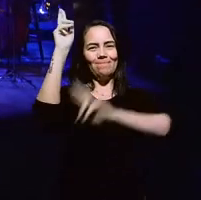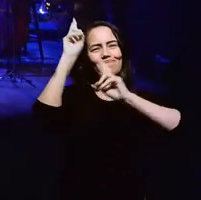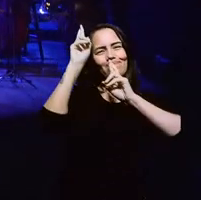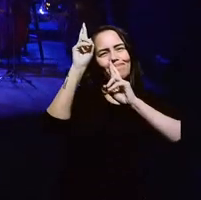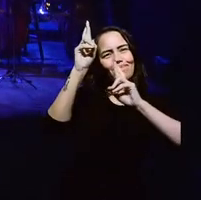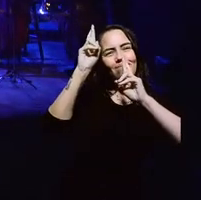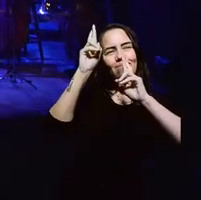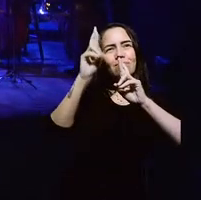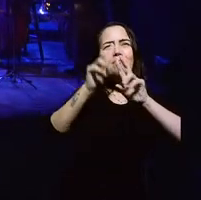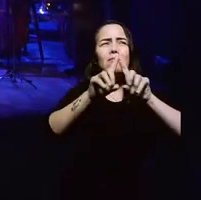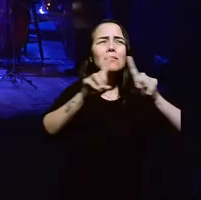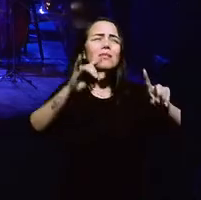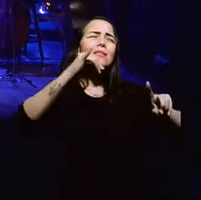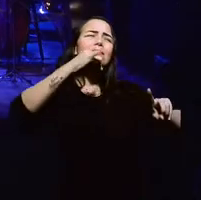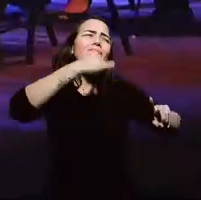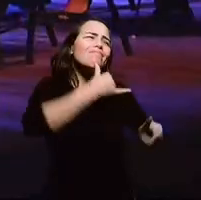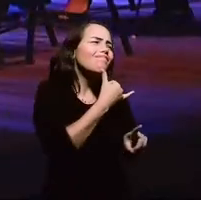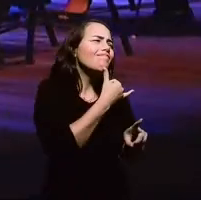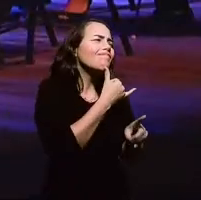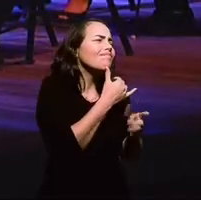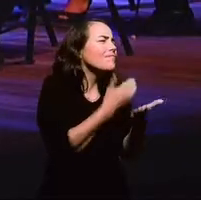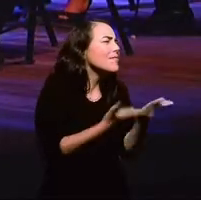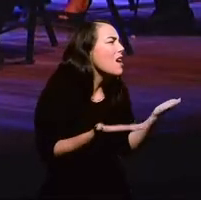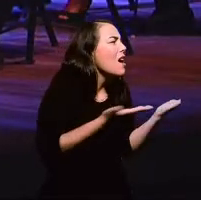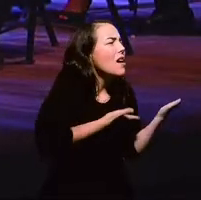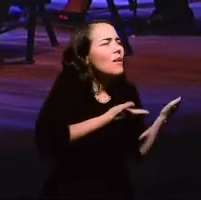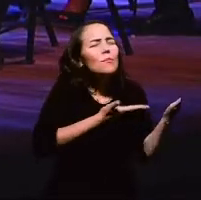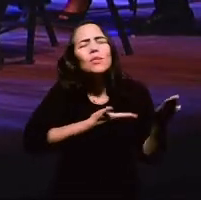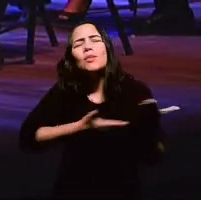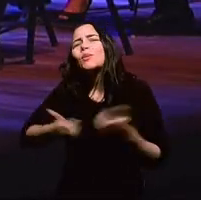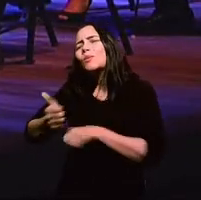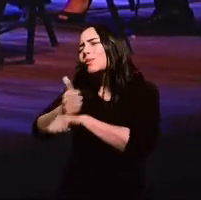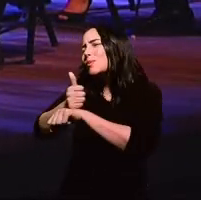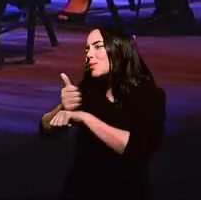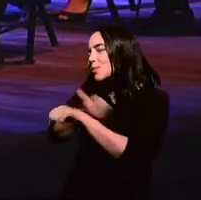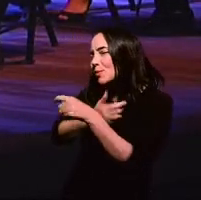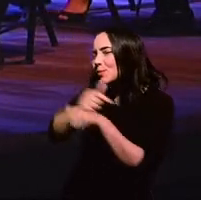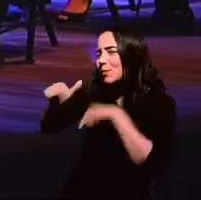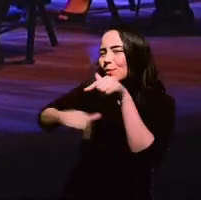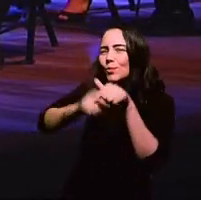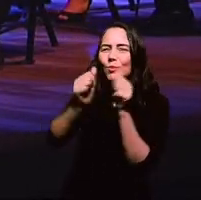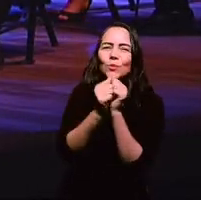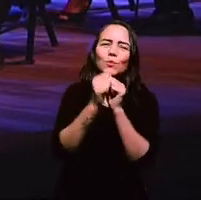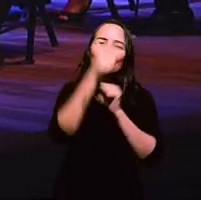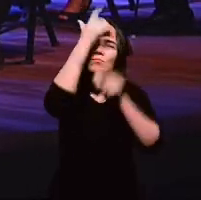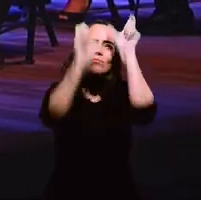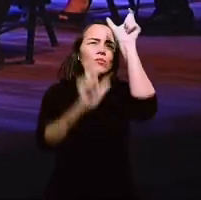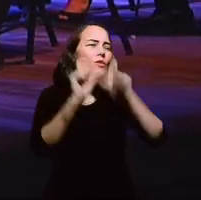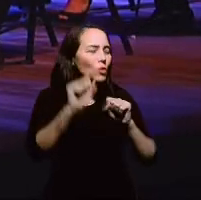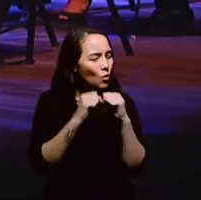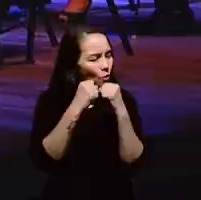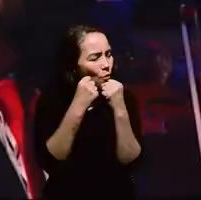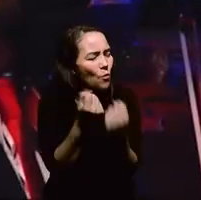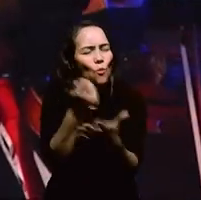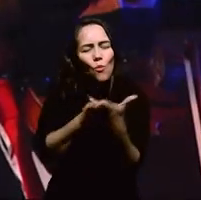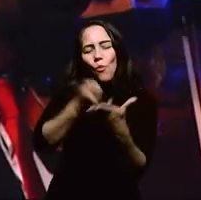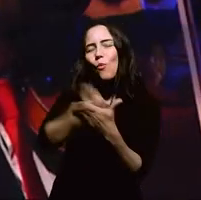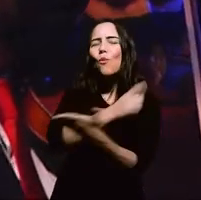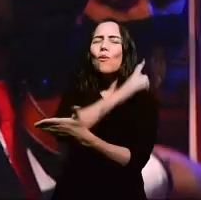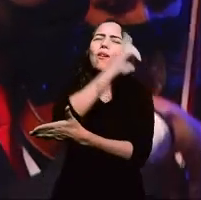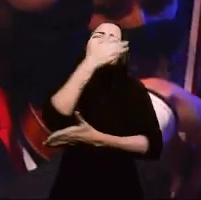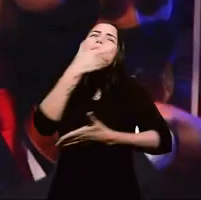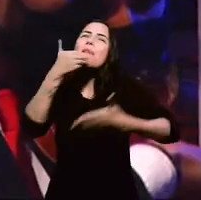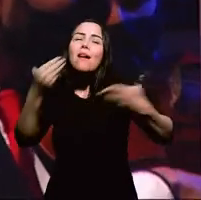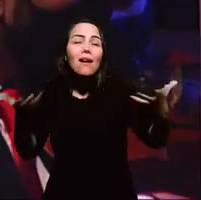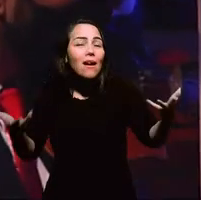Infelizmente, perdemos amigos, colegas de profissão, pessoas que lutaram por dias melhores e